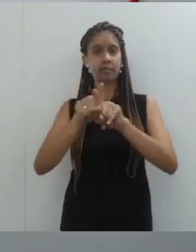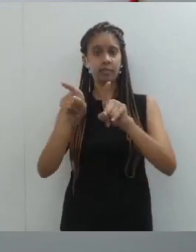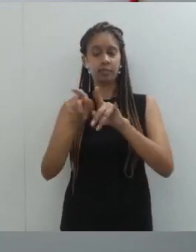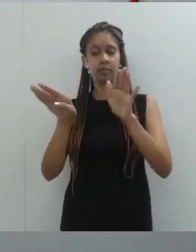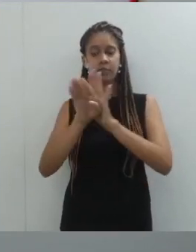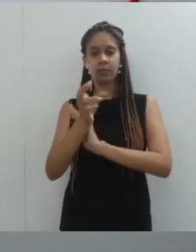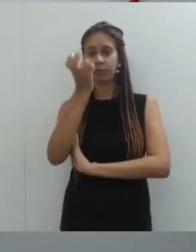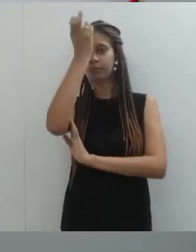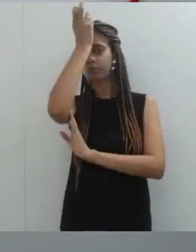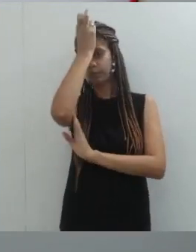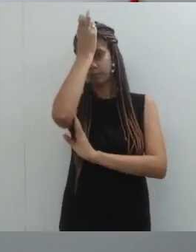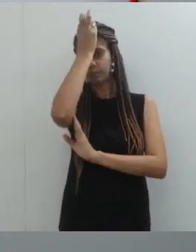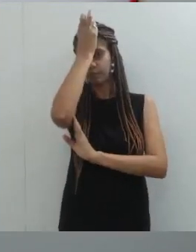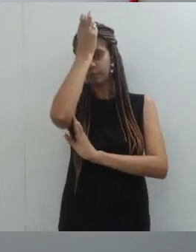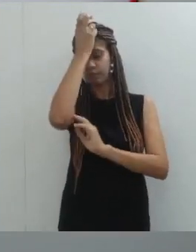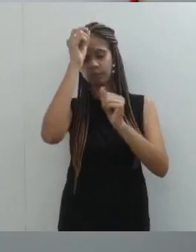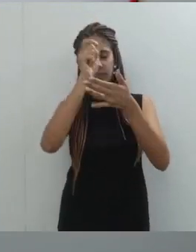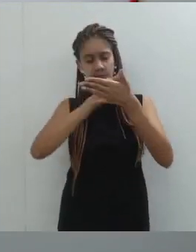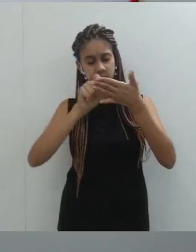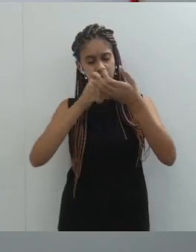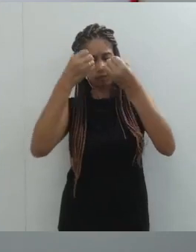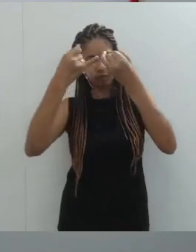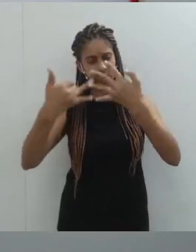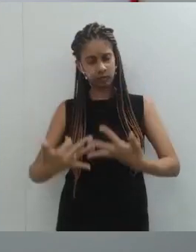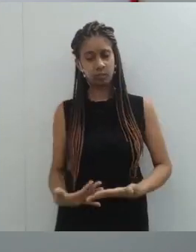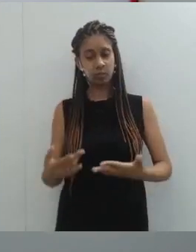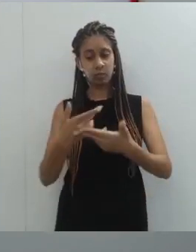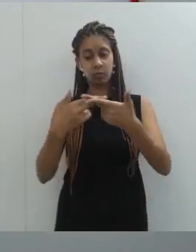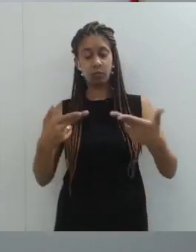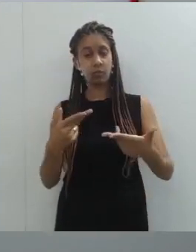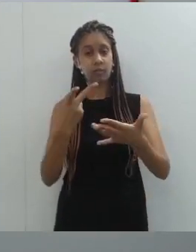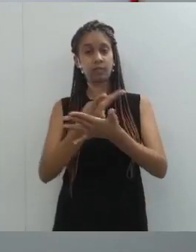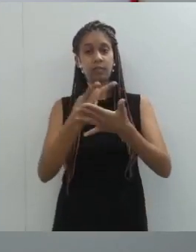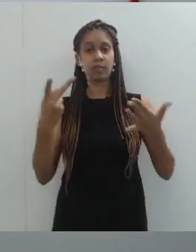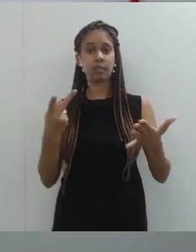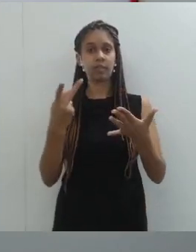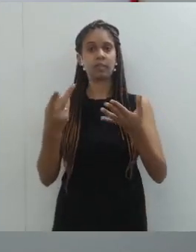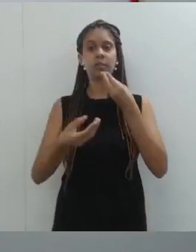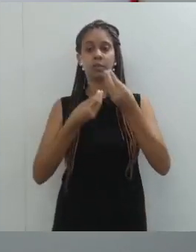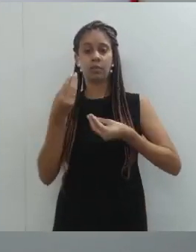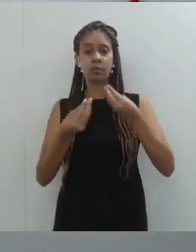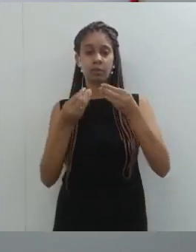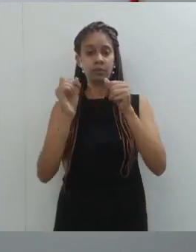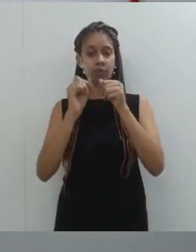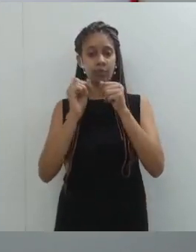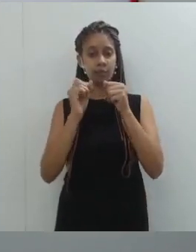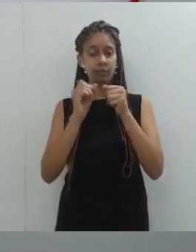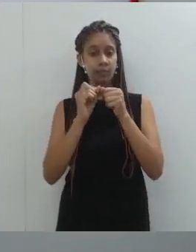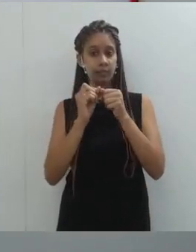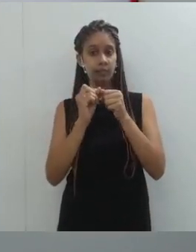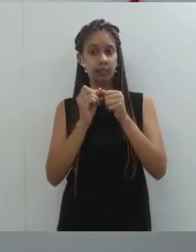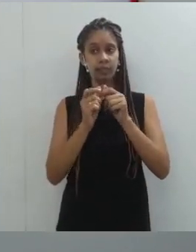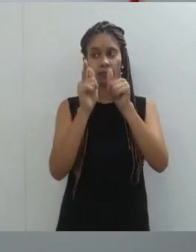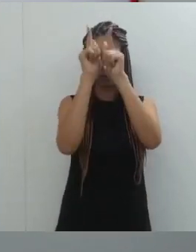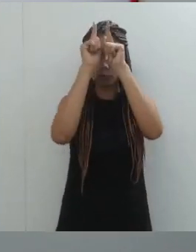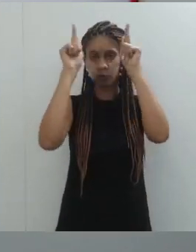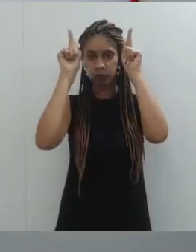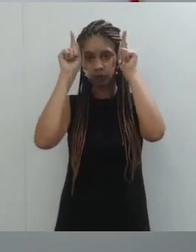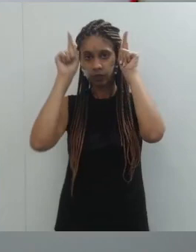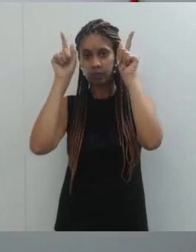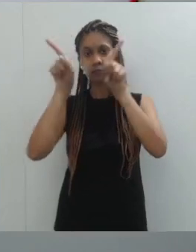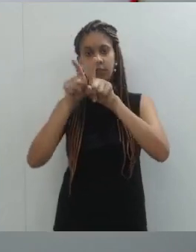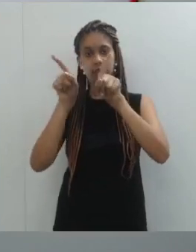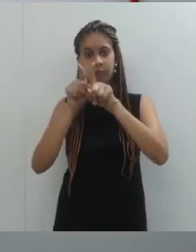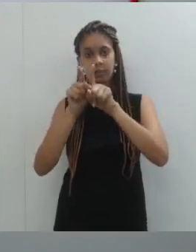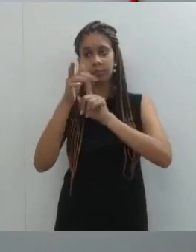vários acontecimentos de seu tempo, como as grandes e admiráveis ações entre gregos e os